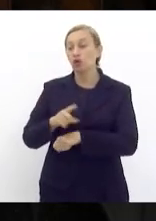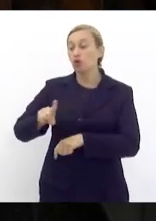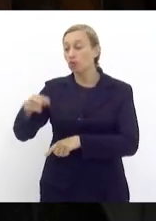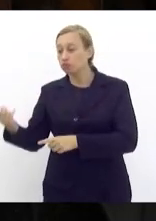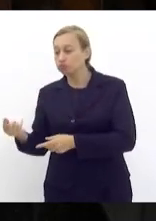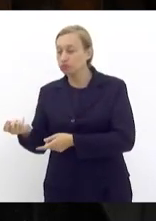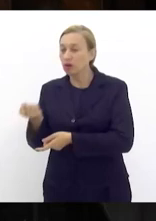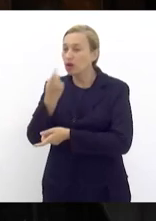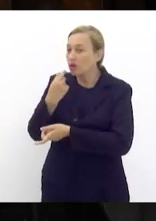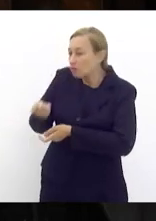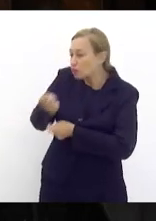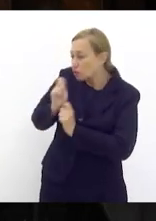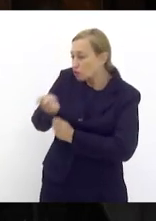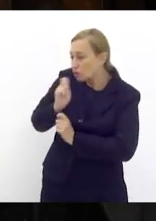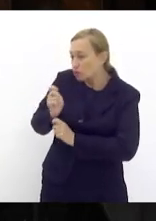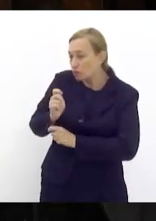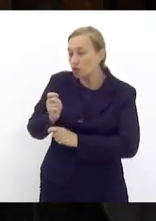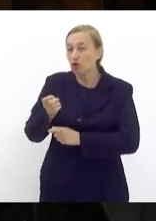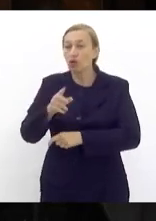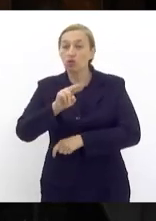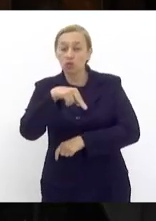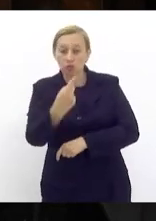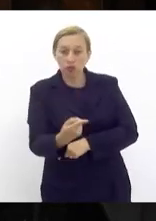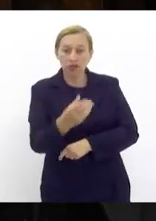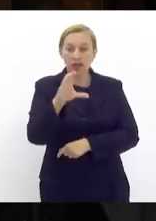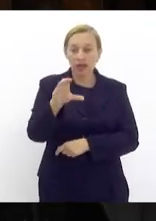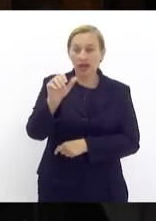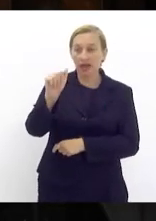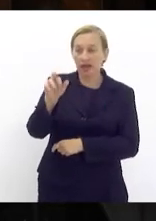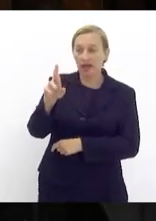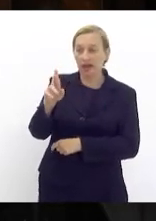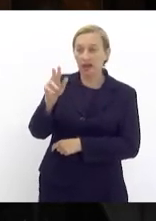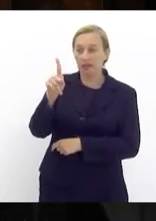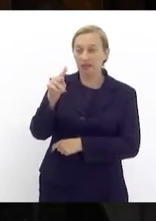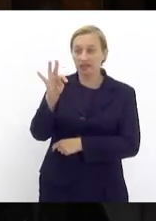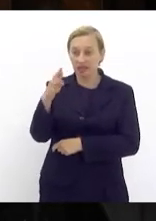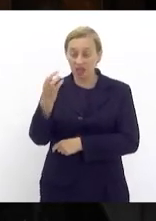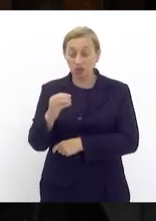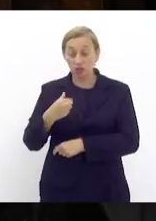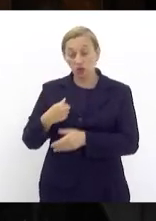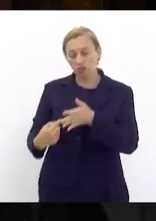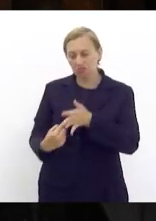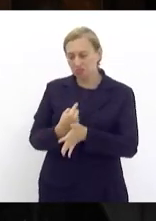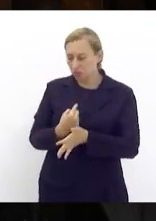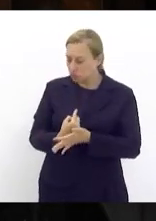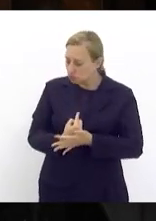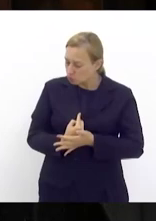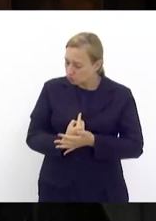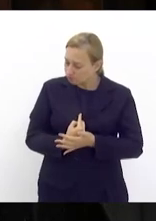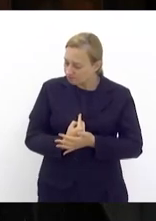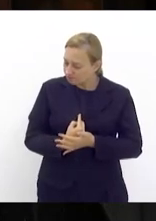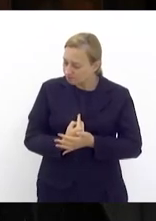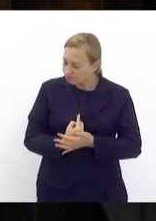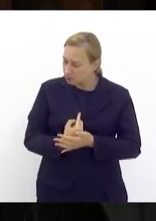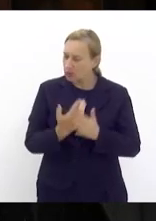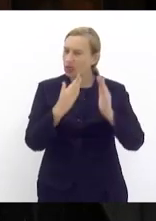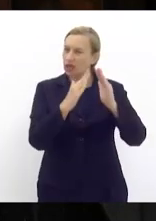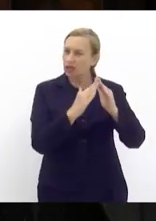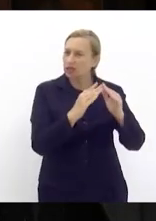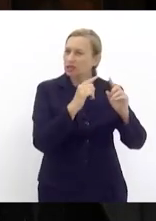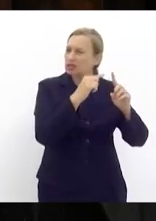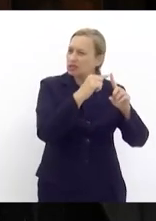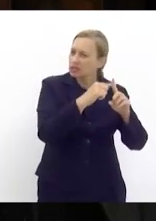pescador, era carpinteiro, etc, etc. E eu me pergunto, as igrejas